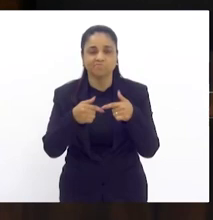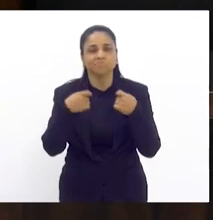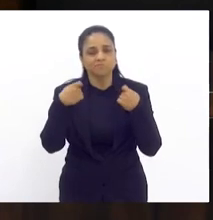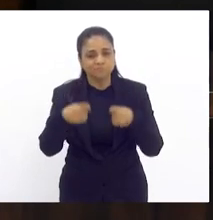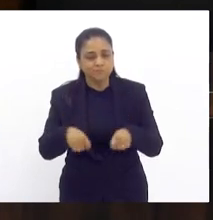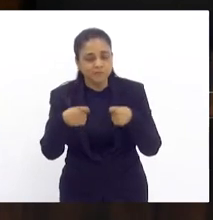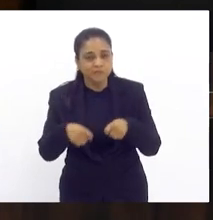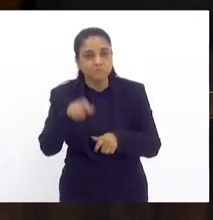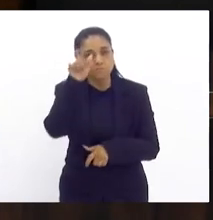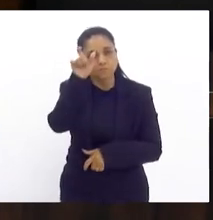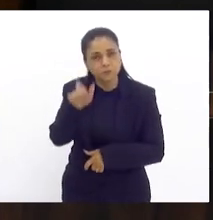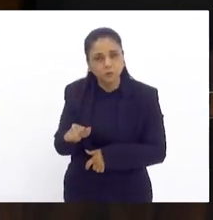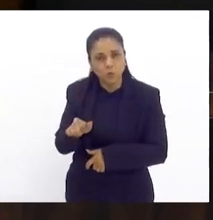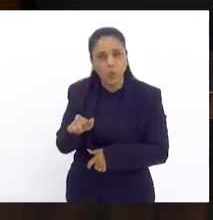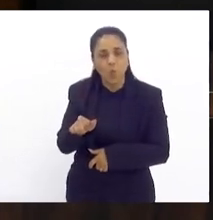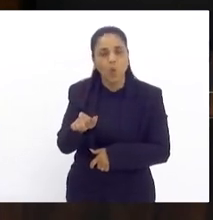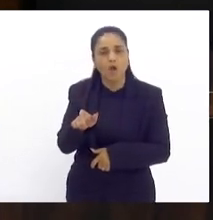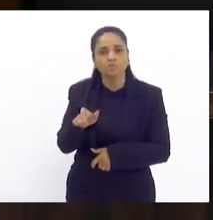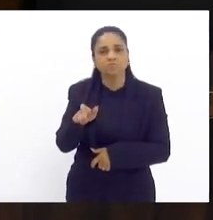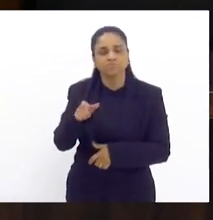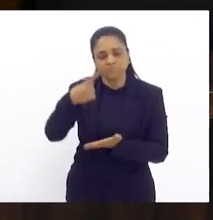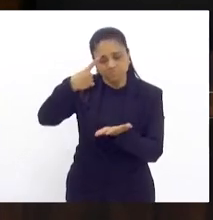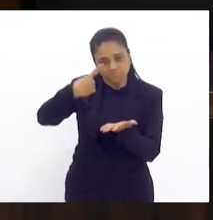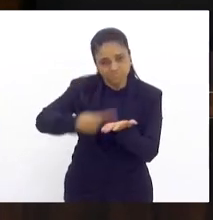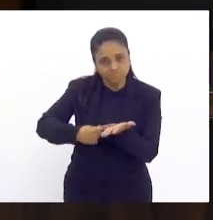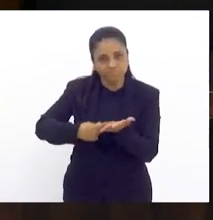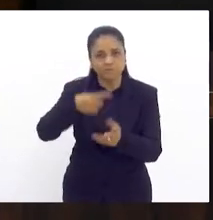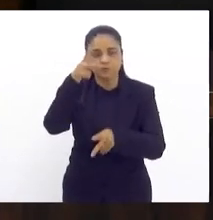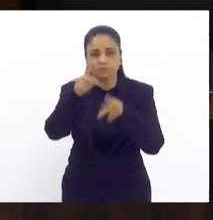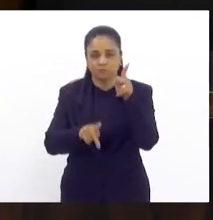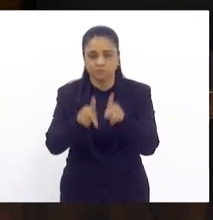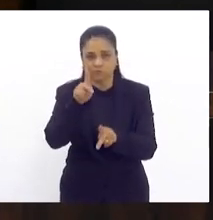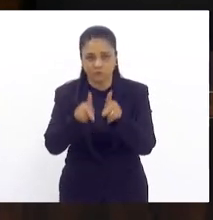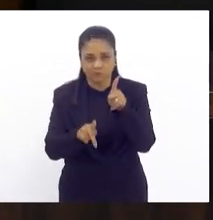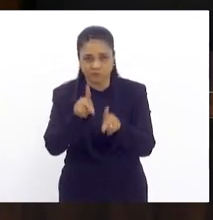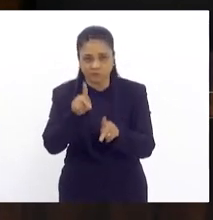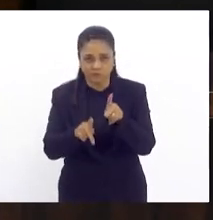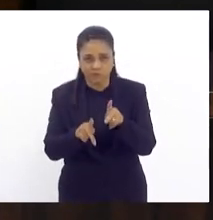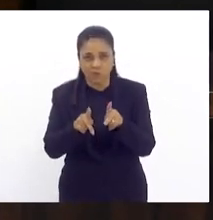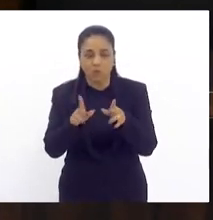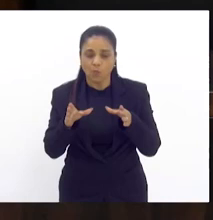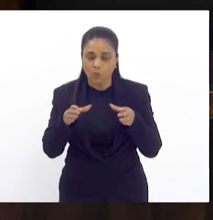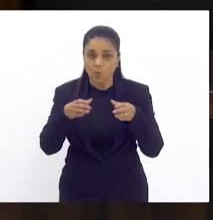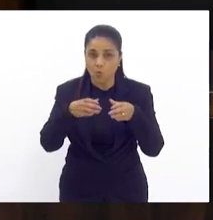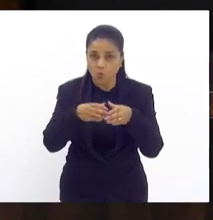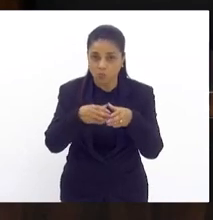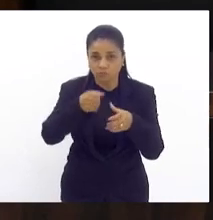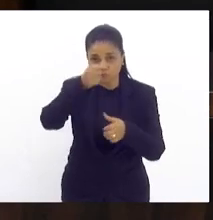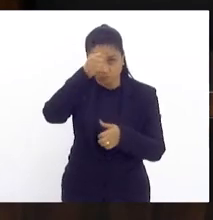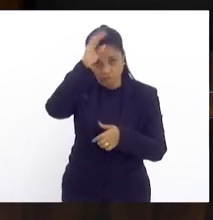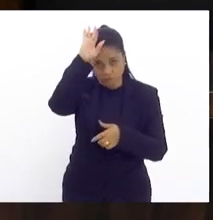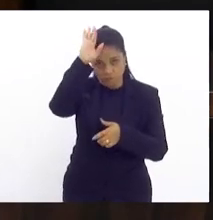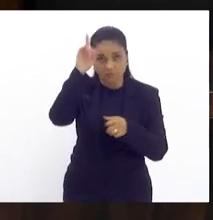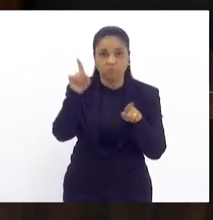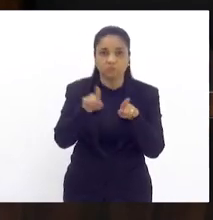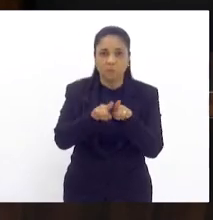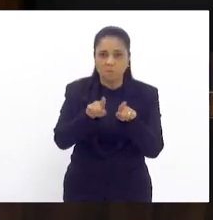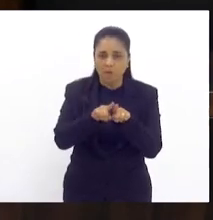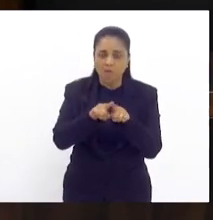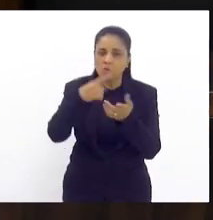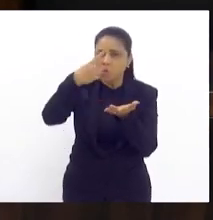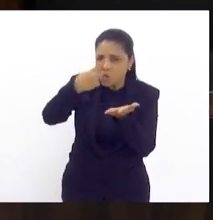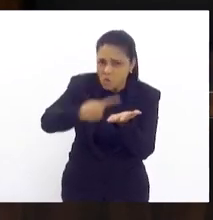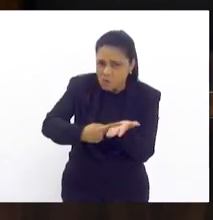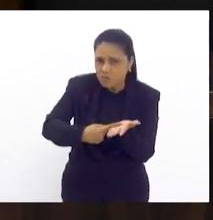de pessoas que têm a palavra, têm compromisso com essa população, como a Corporação do Bombeiro, né, que tem palavra, tem